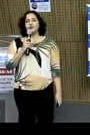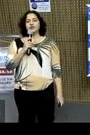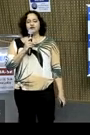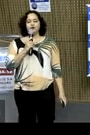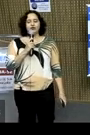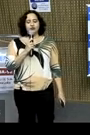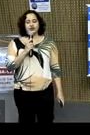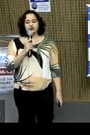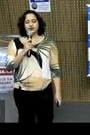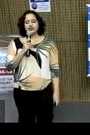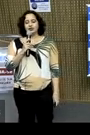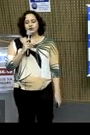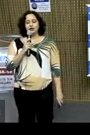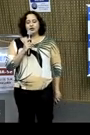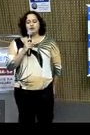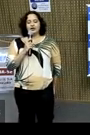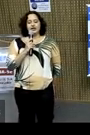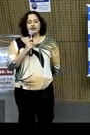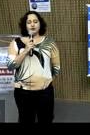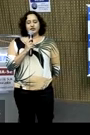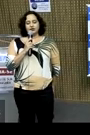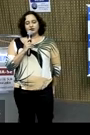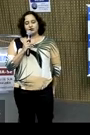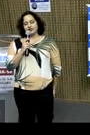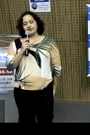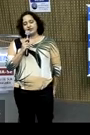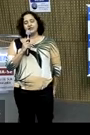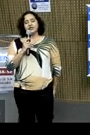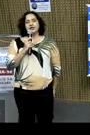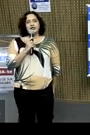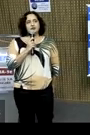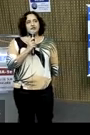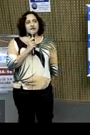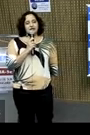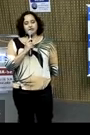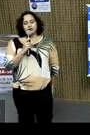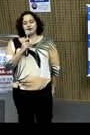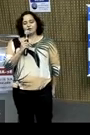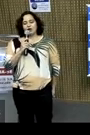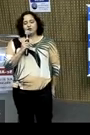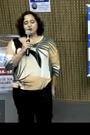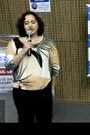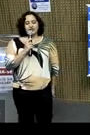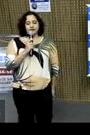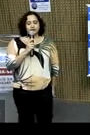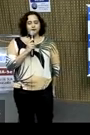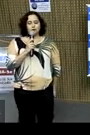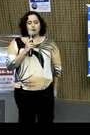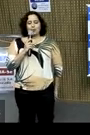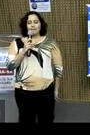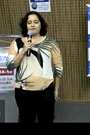34, devolvidos 105, pendentes 293 e absenteísmo